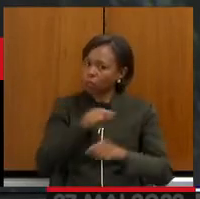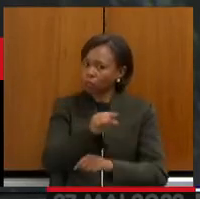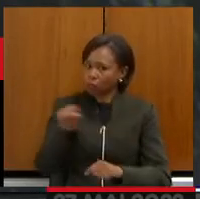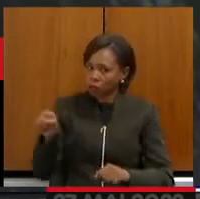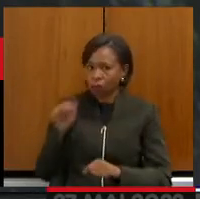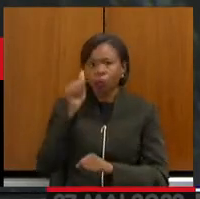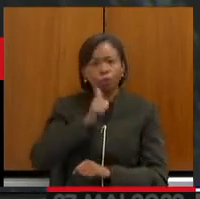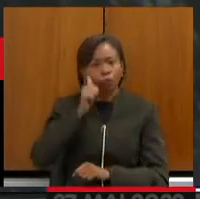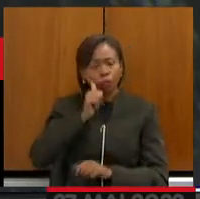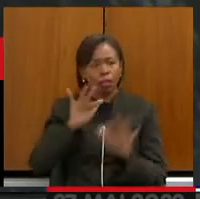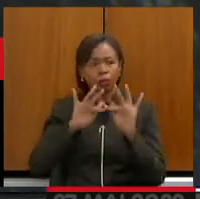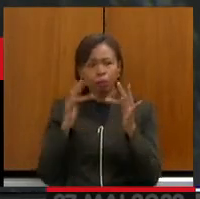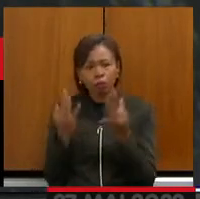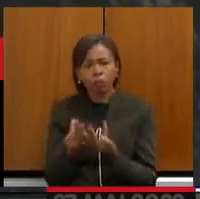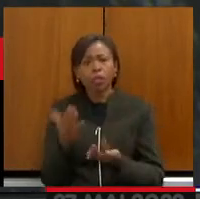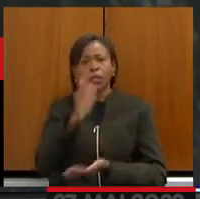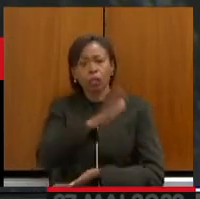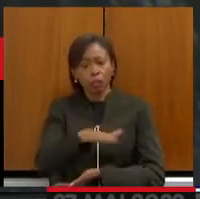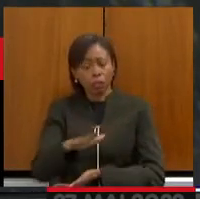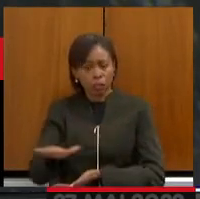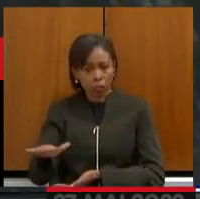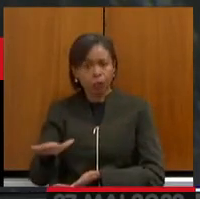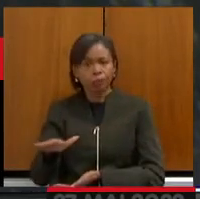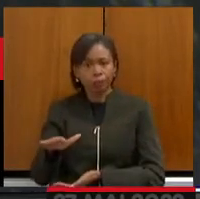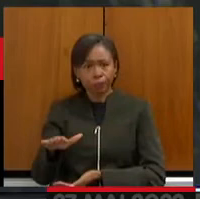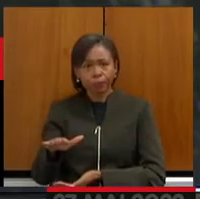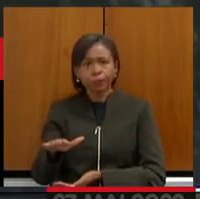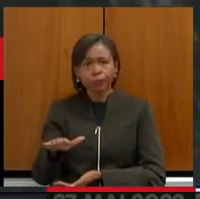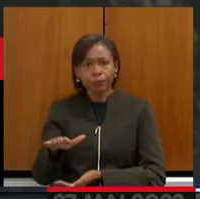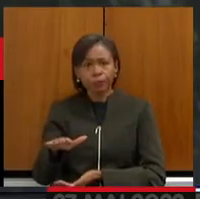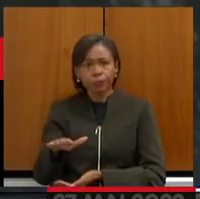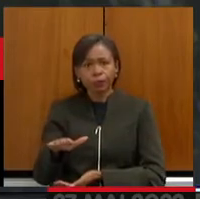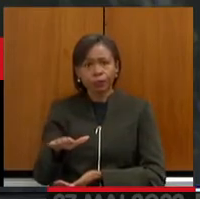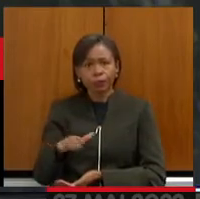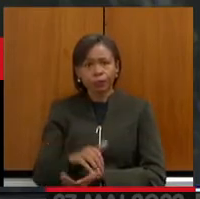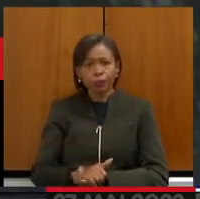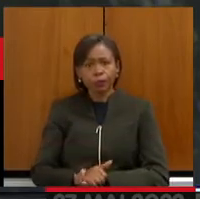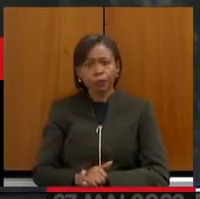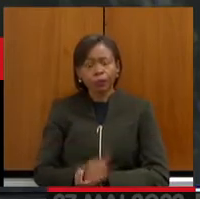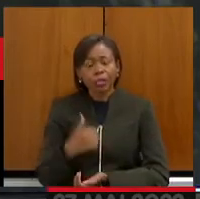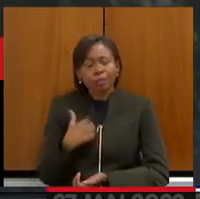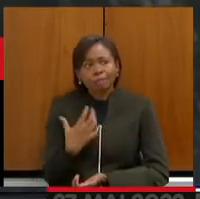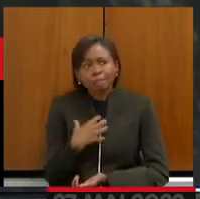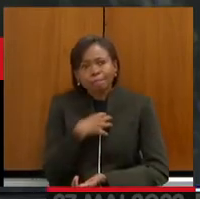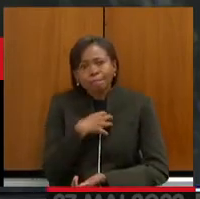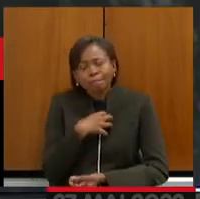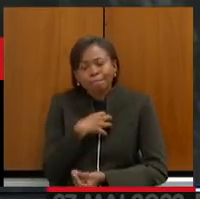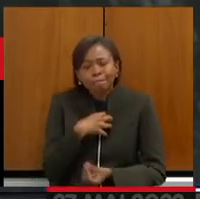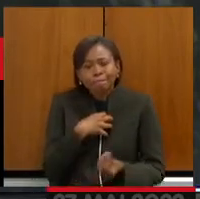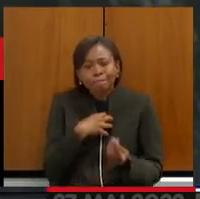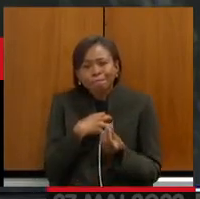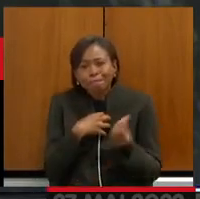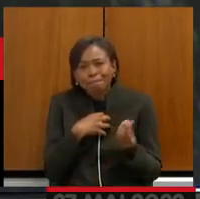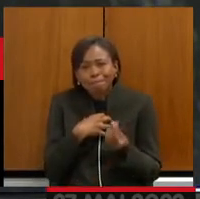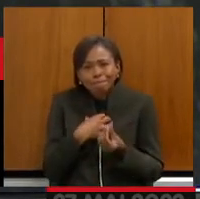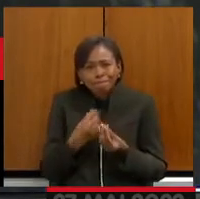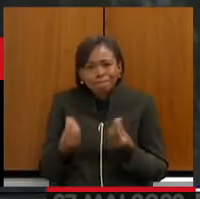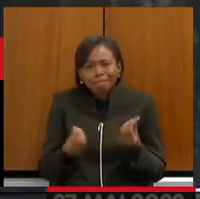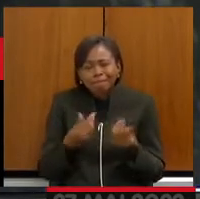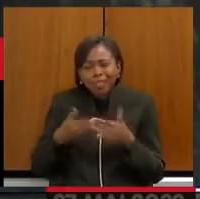mulheres as famílias as crianças e até fiquei assim um pouquinho mexida quando eu entrei aqui